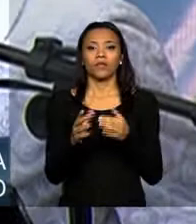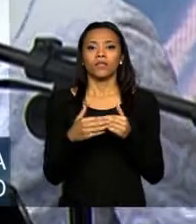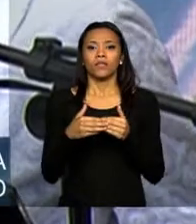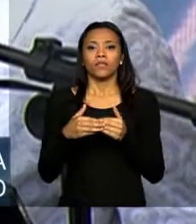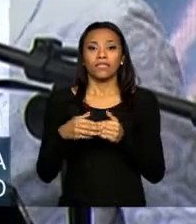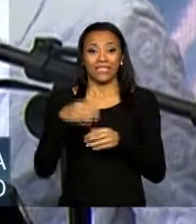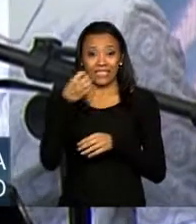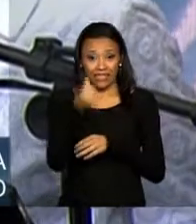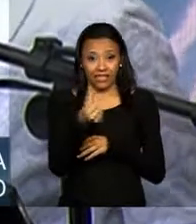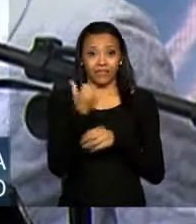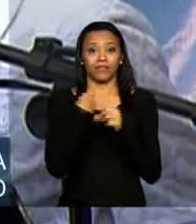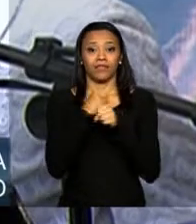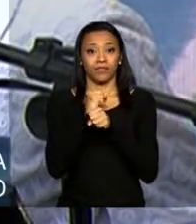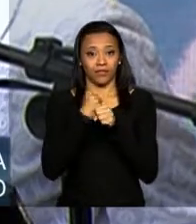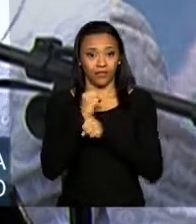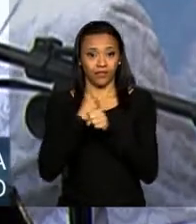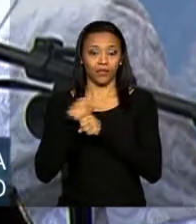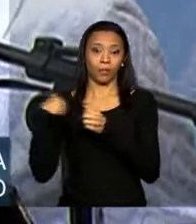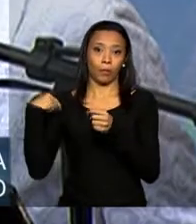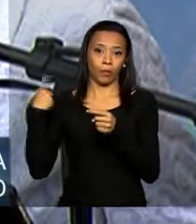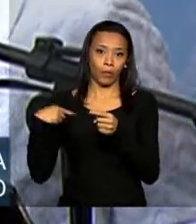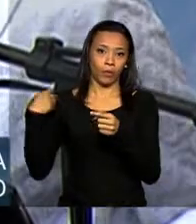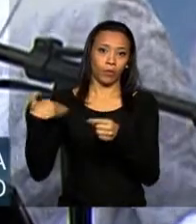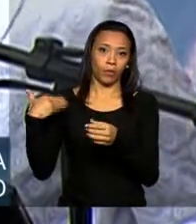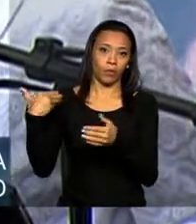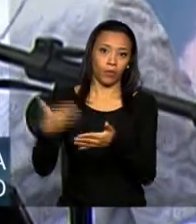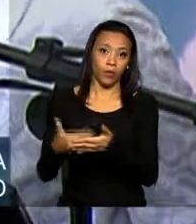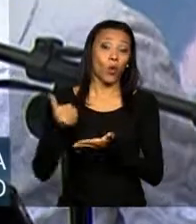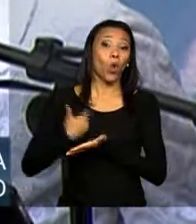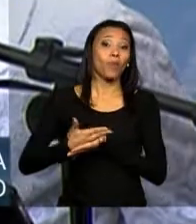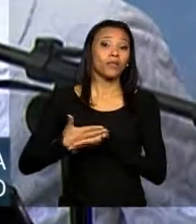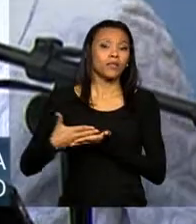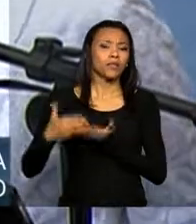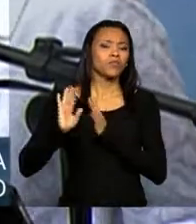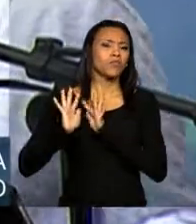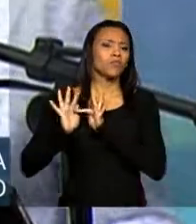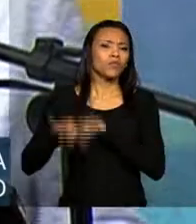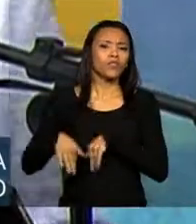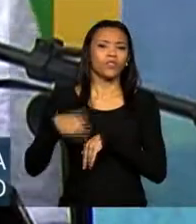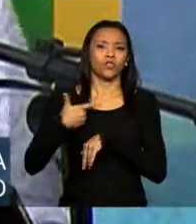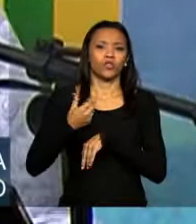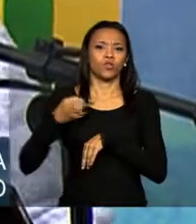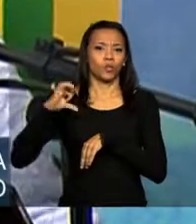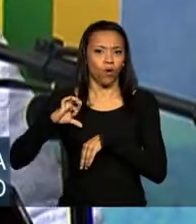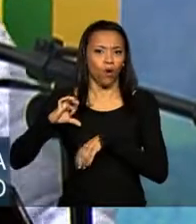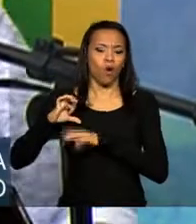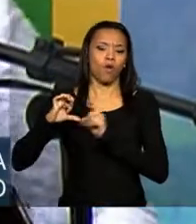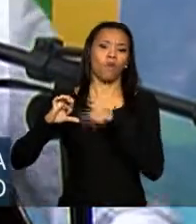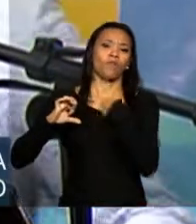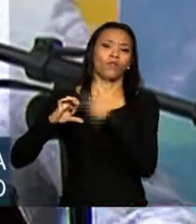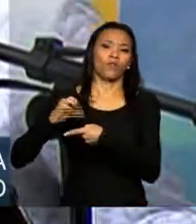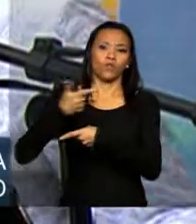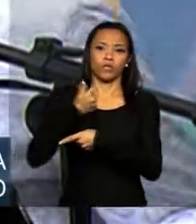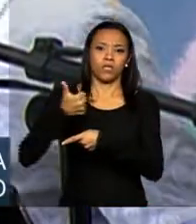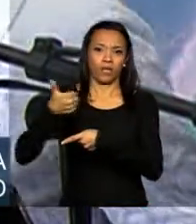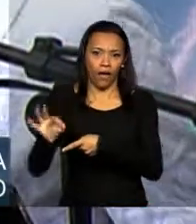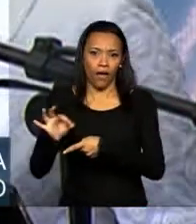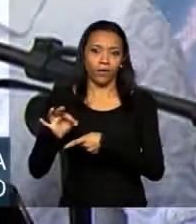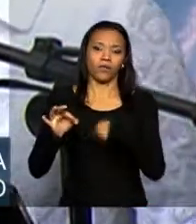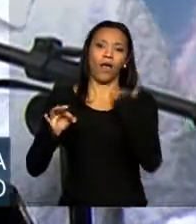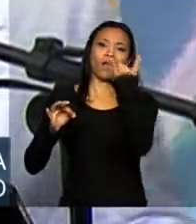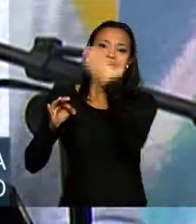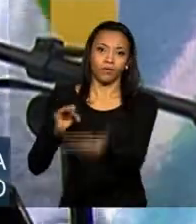sistemáticos anos começando do final de 2009 passando por 2010 e